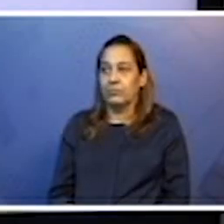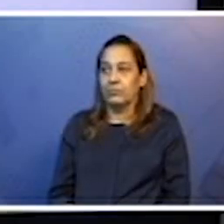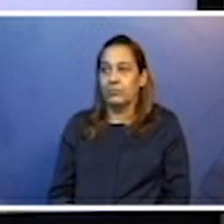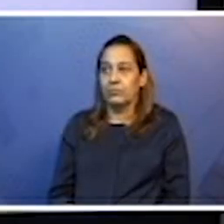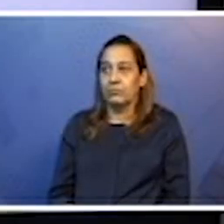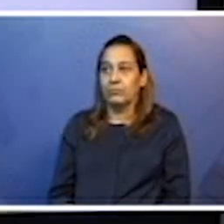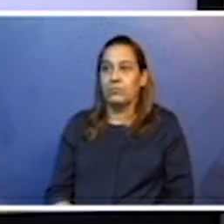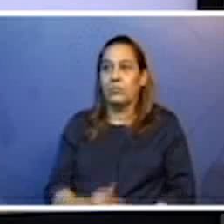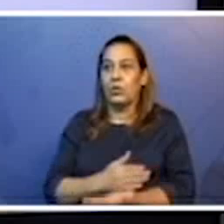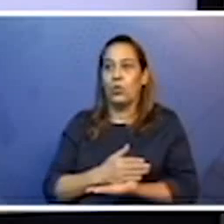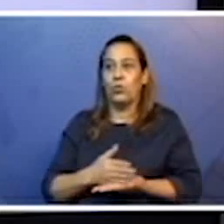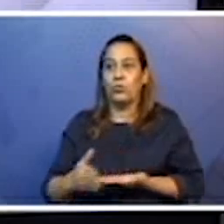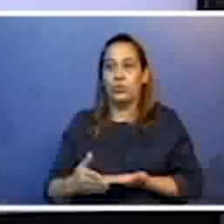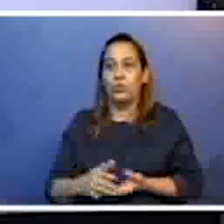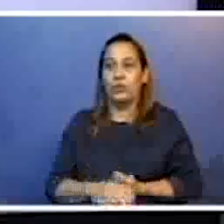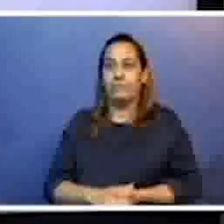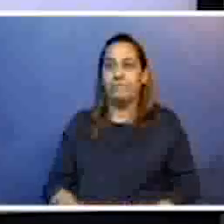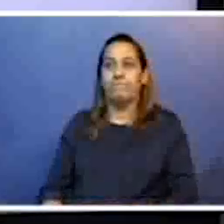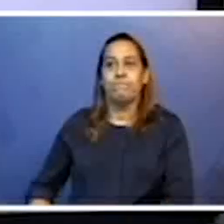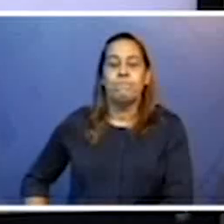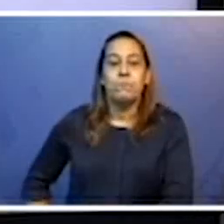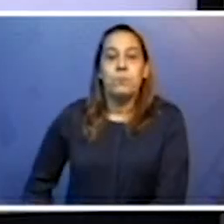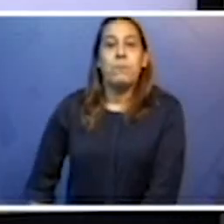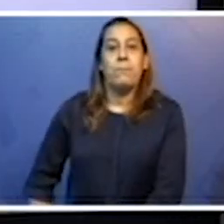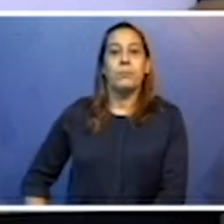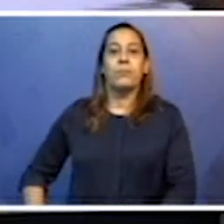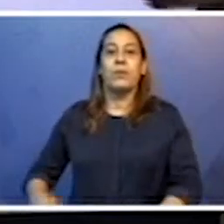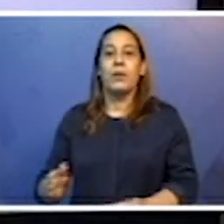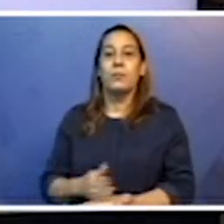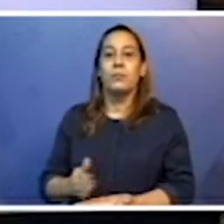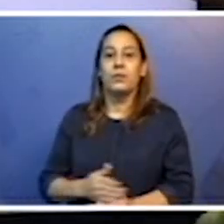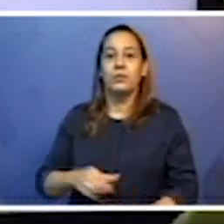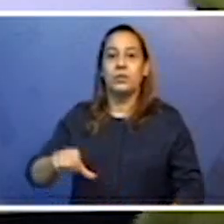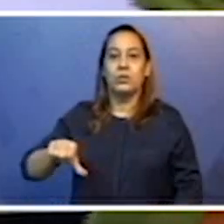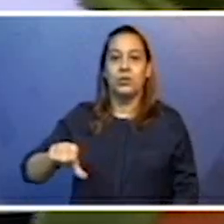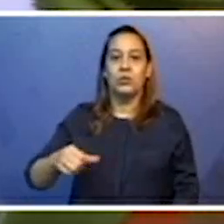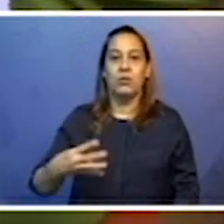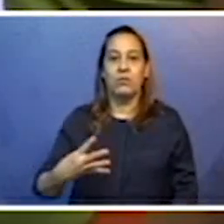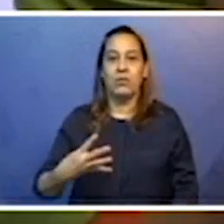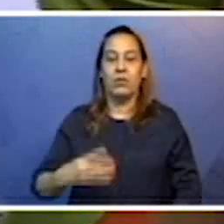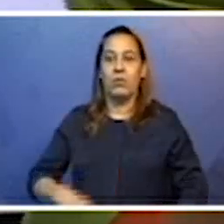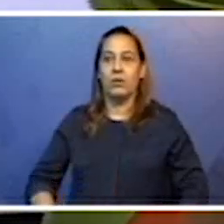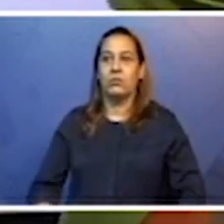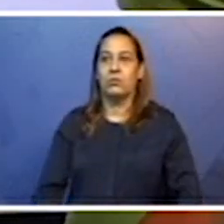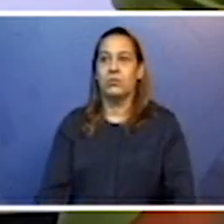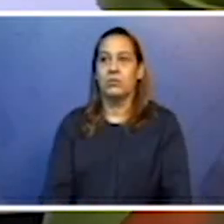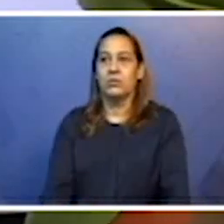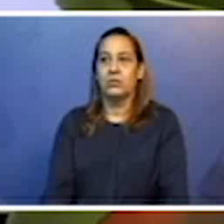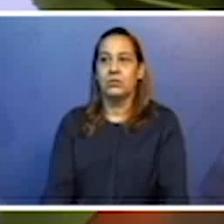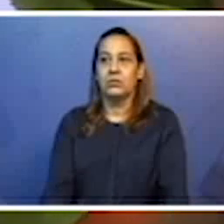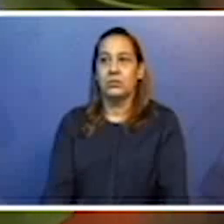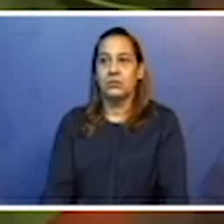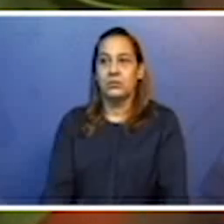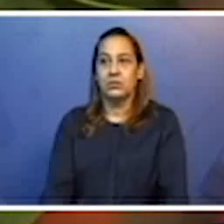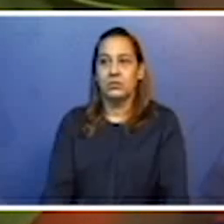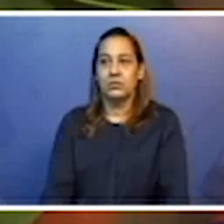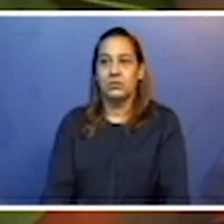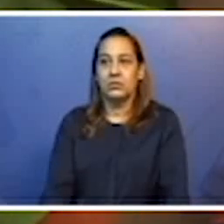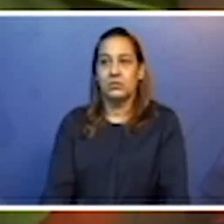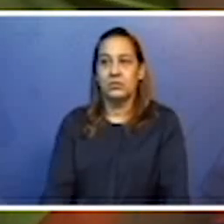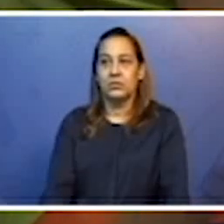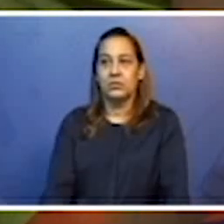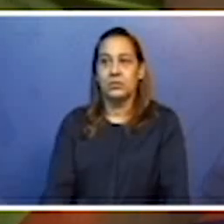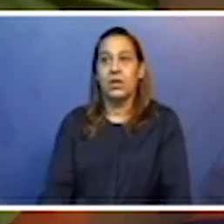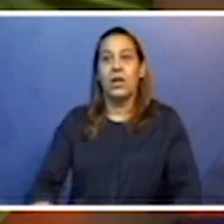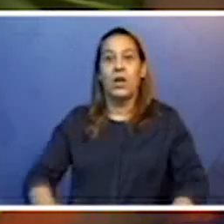Vamos continuar, senão não dá tempo, tá? Depois vocês dão aquele pause. Olha aqui, ó, sobre as garrafas também. Só que aqui tem uma